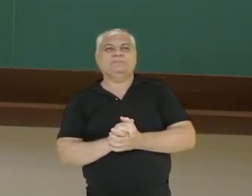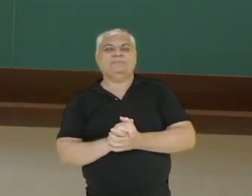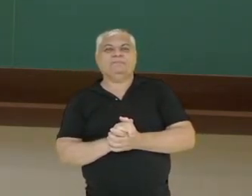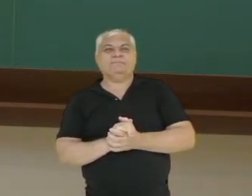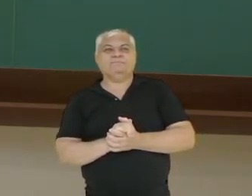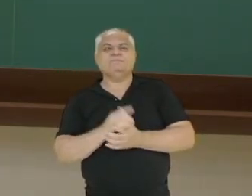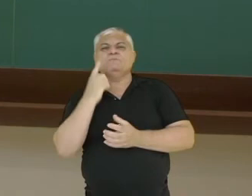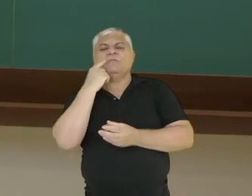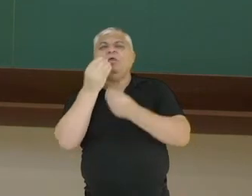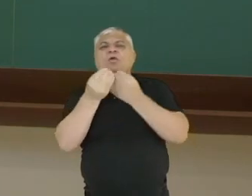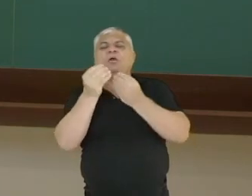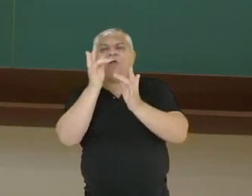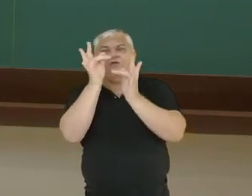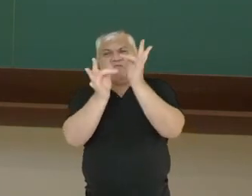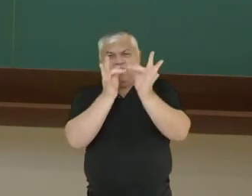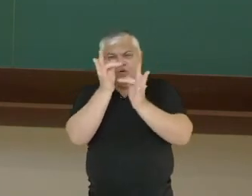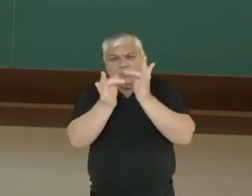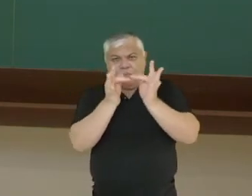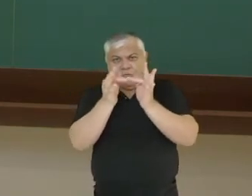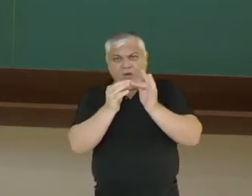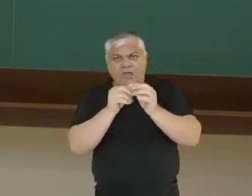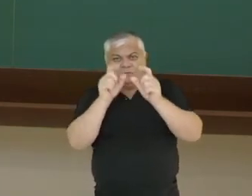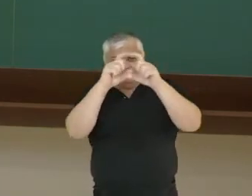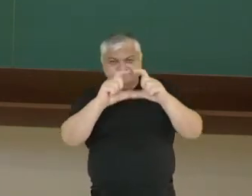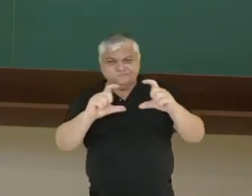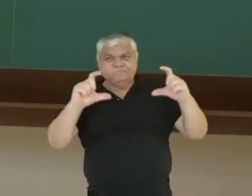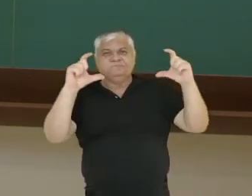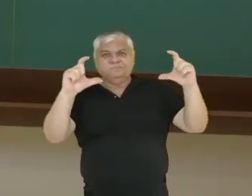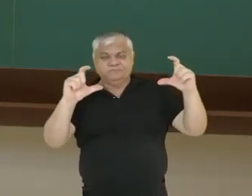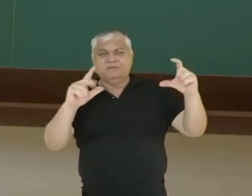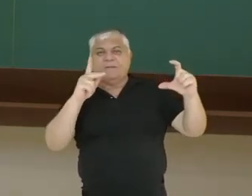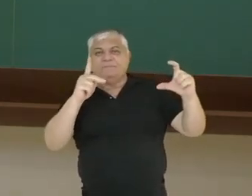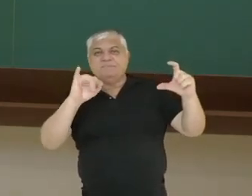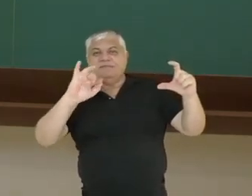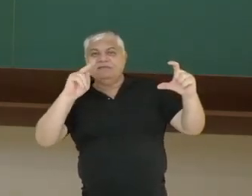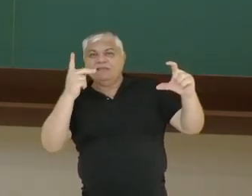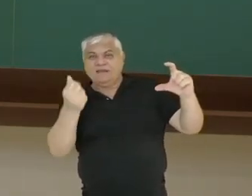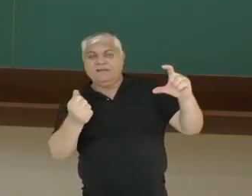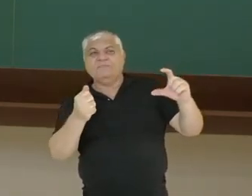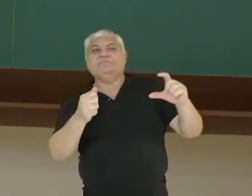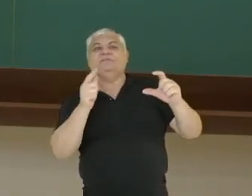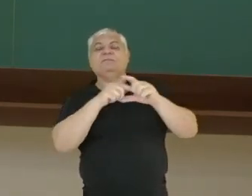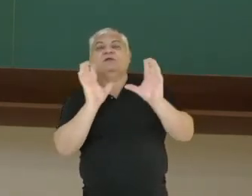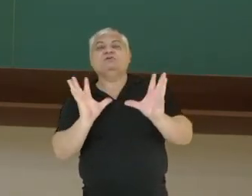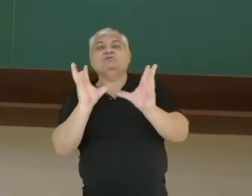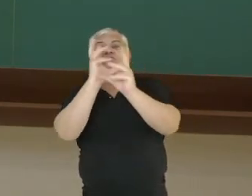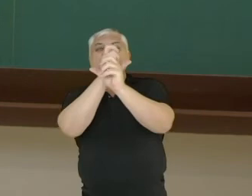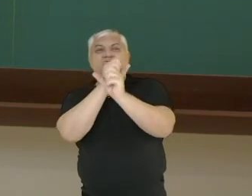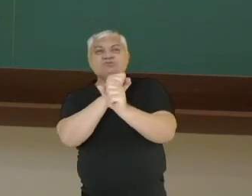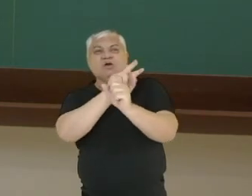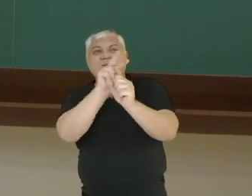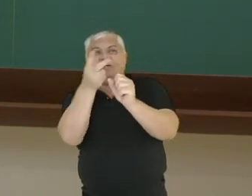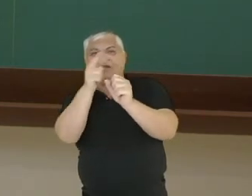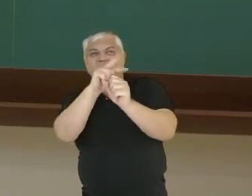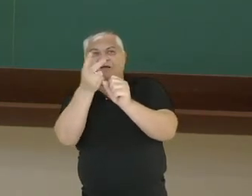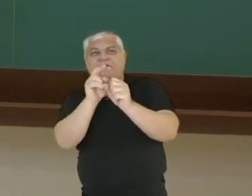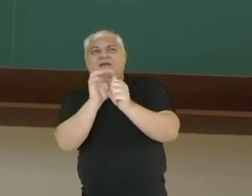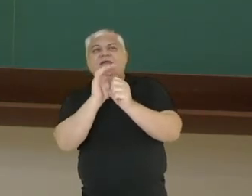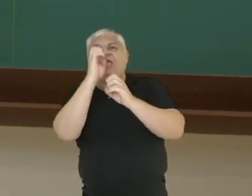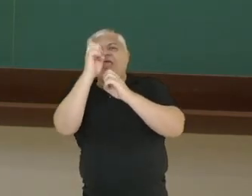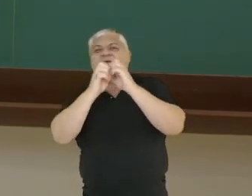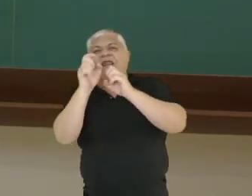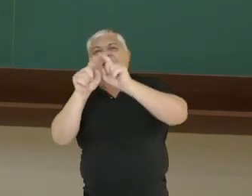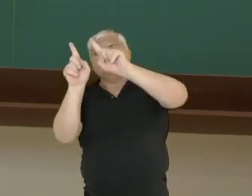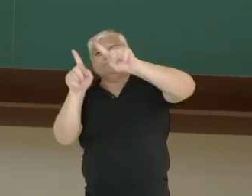Quando eu vou escrever a equação global da oxirredução para a pilha do Daniel, eu somo as duas semirreações, elimino os elétrons